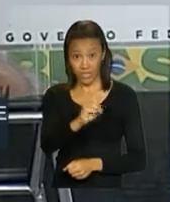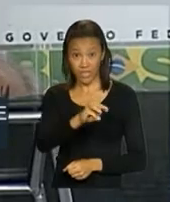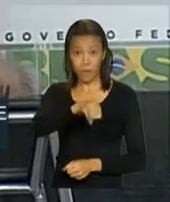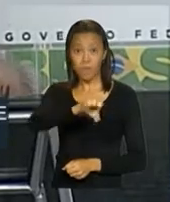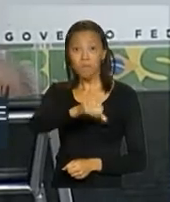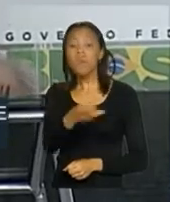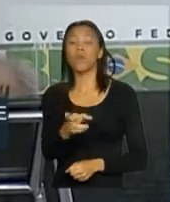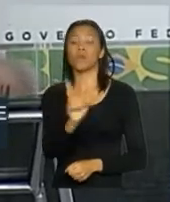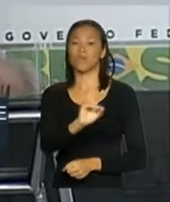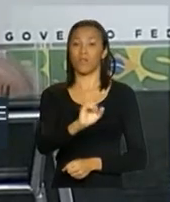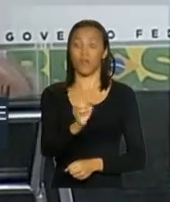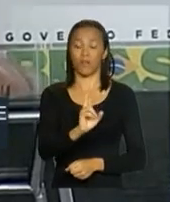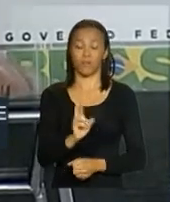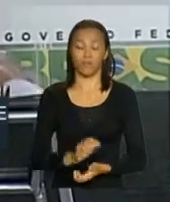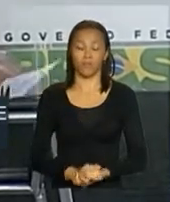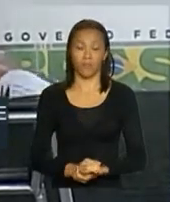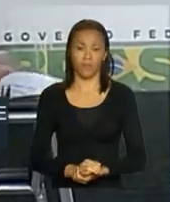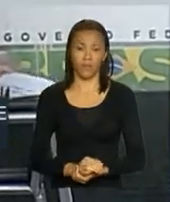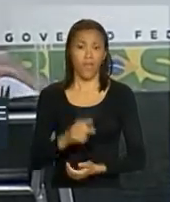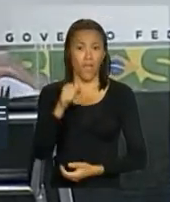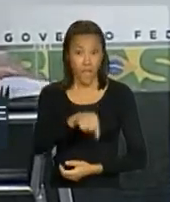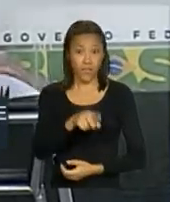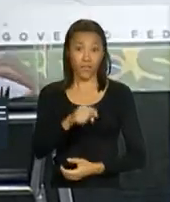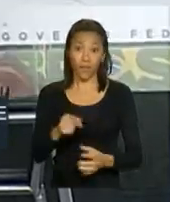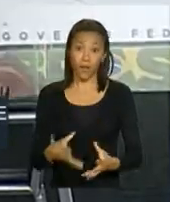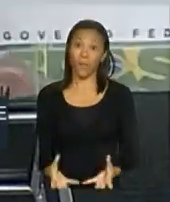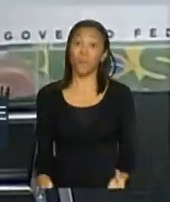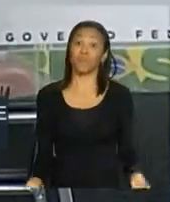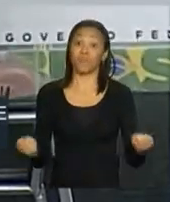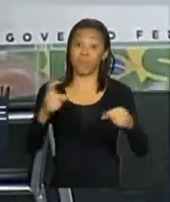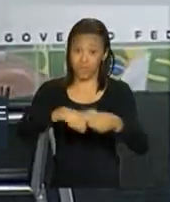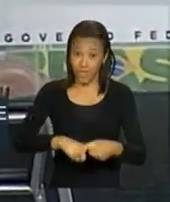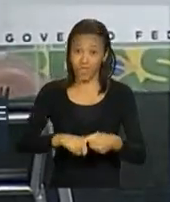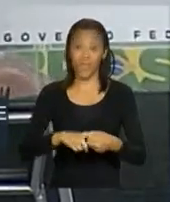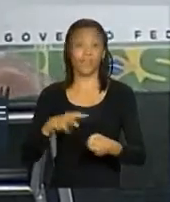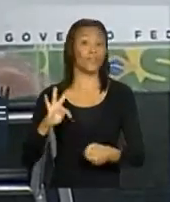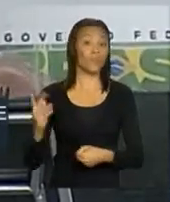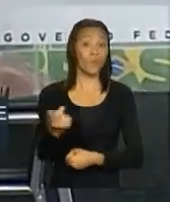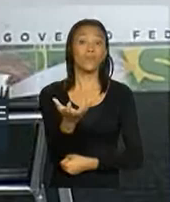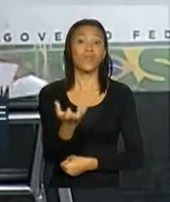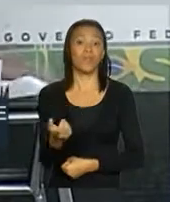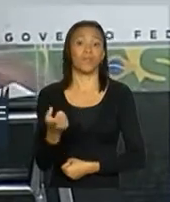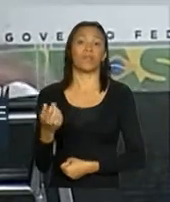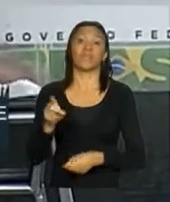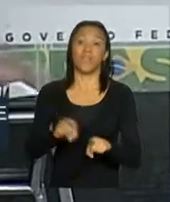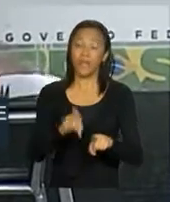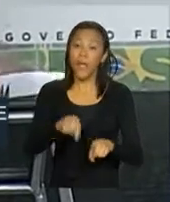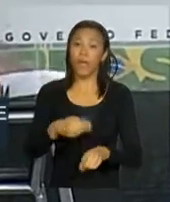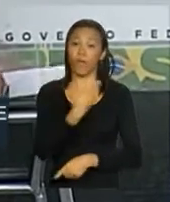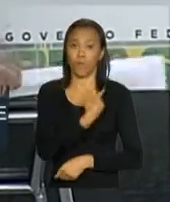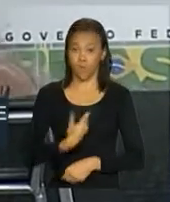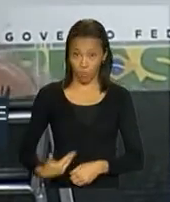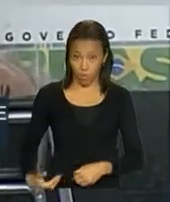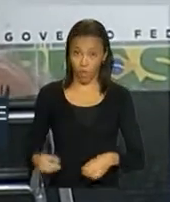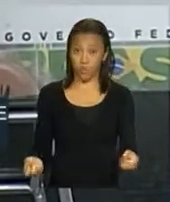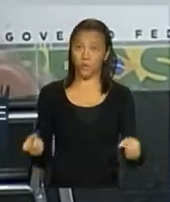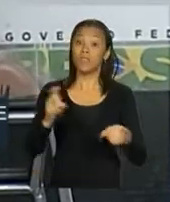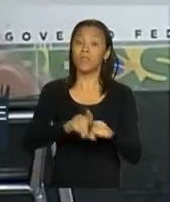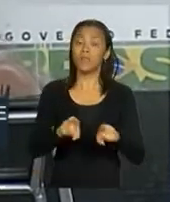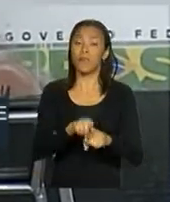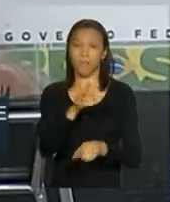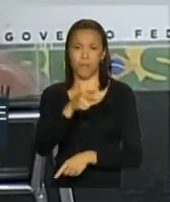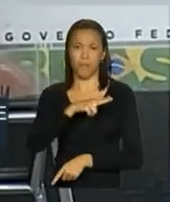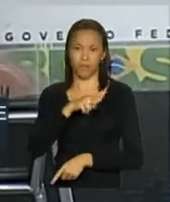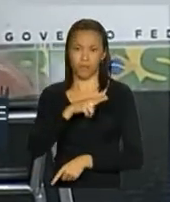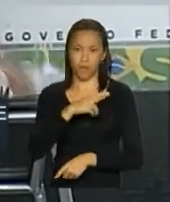R$ 230 milhões. Evidentemente que essa é a parceria que todos desejamos, que é a iniciativa privada, o governo